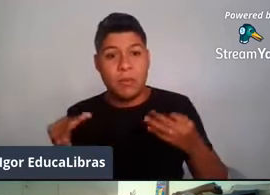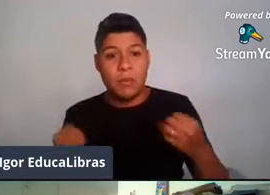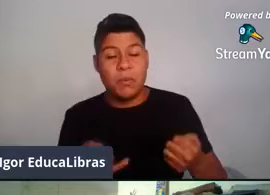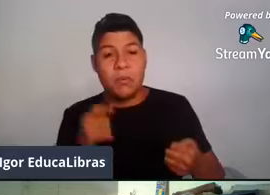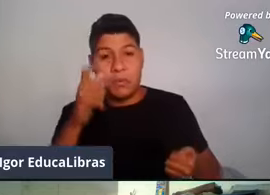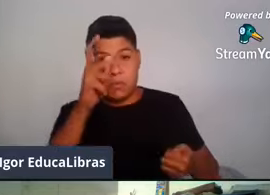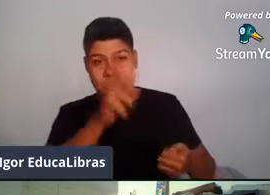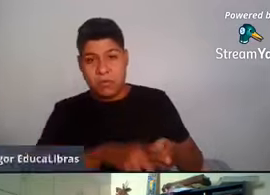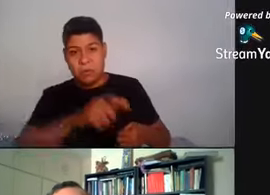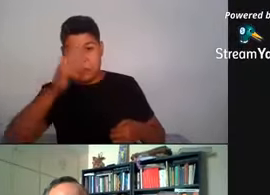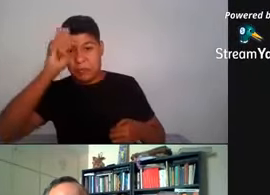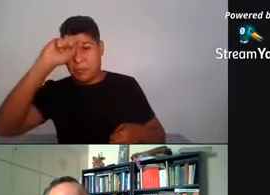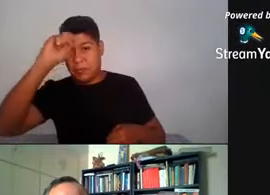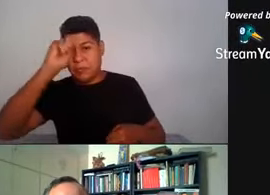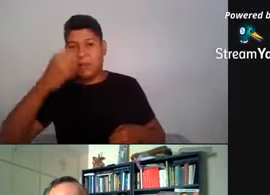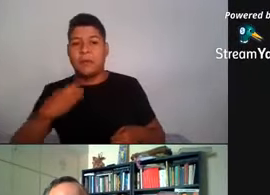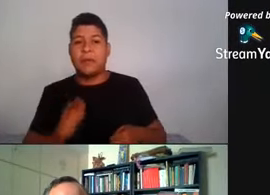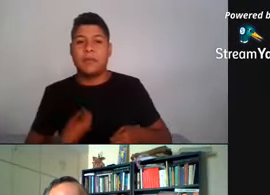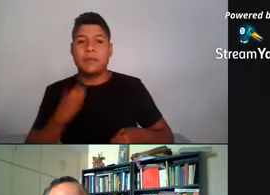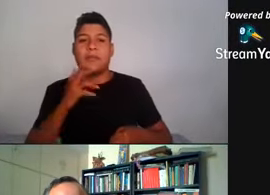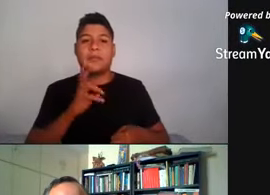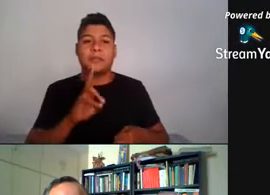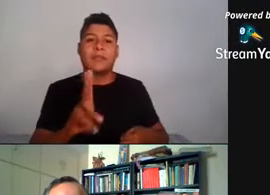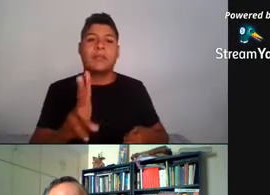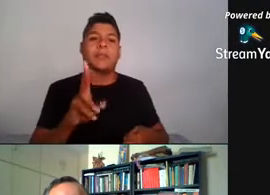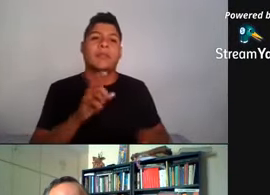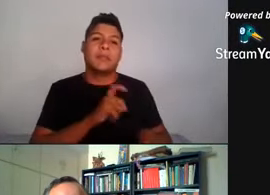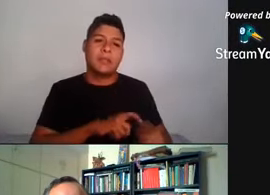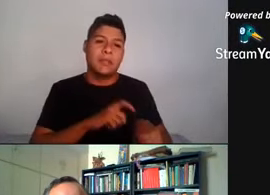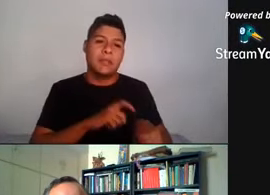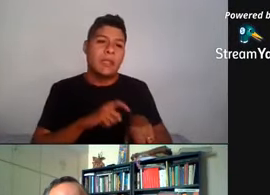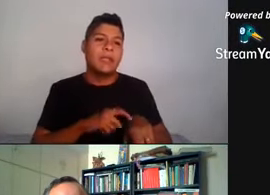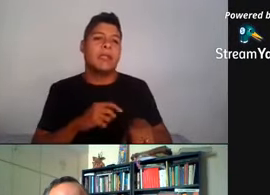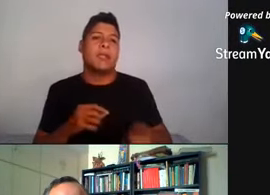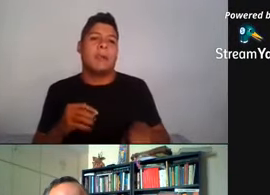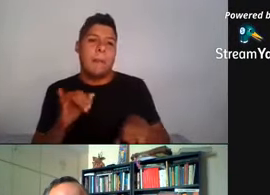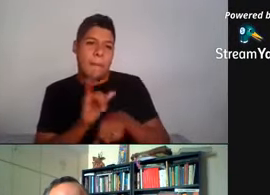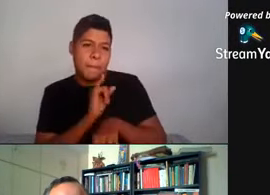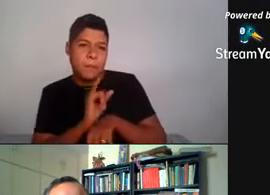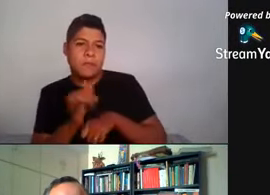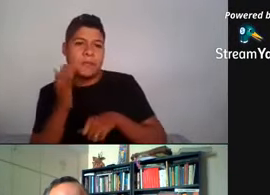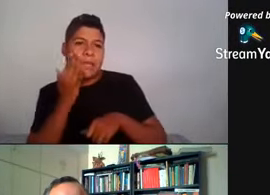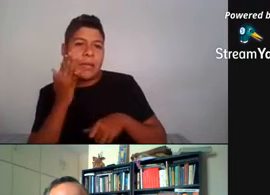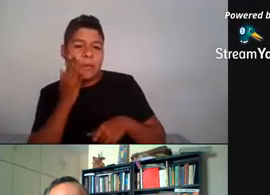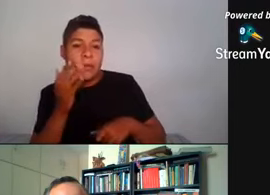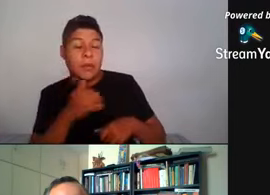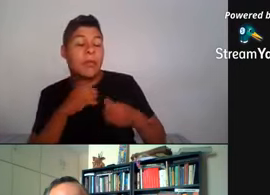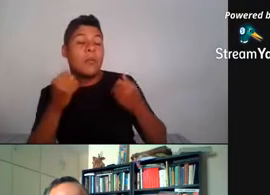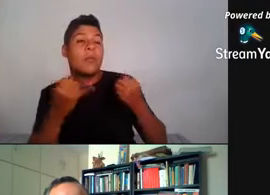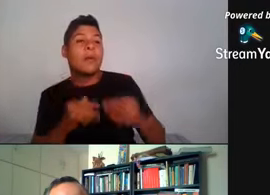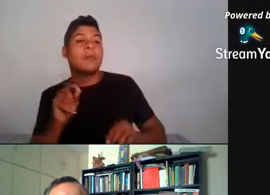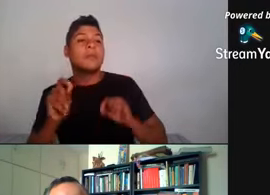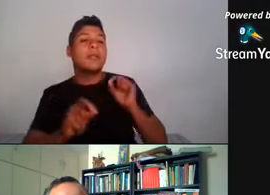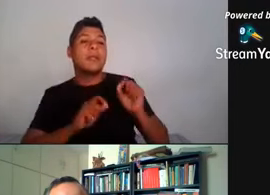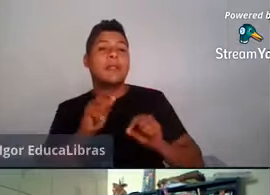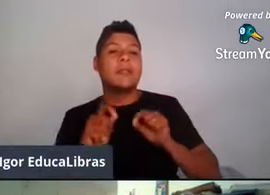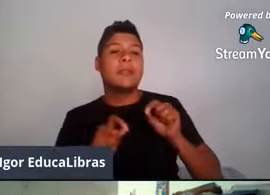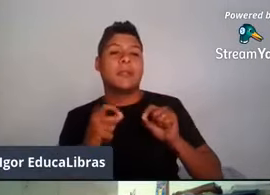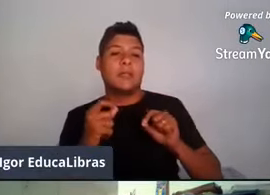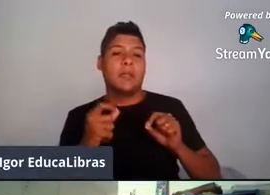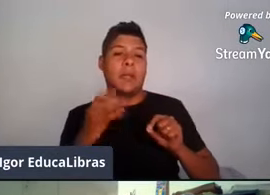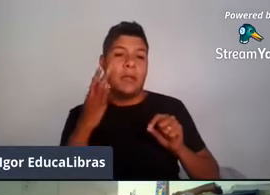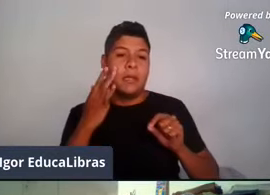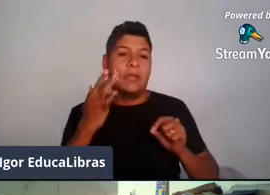né, que, né, sempre, né, tem aí essa pegada, sabe, do que eu estou dizendo, mas eu acho que tem